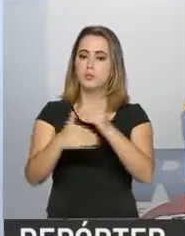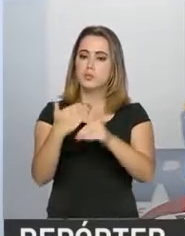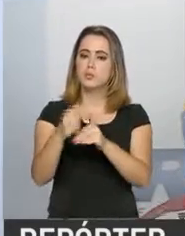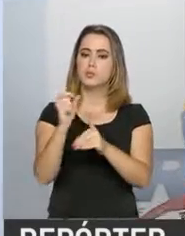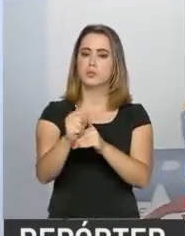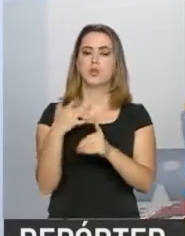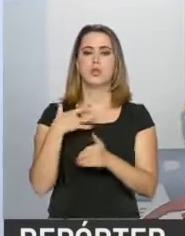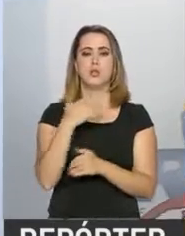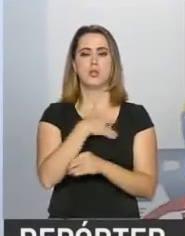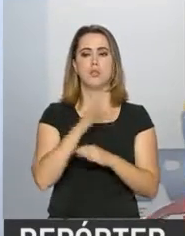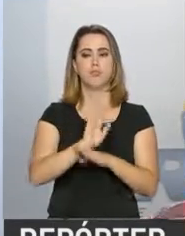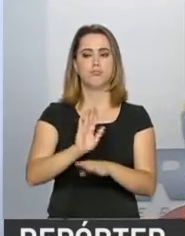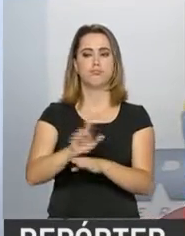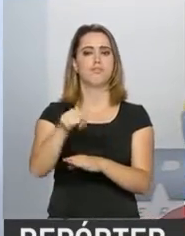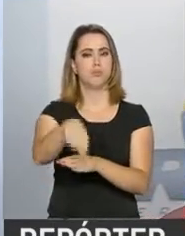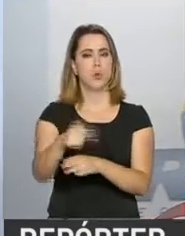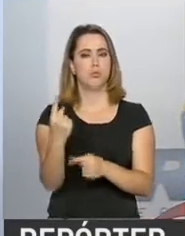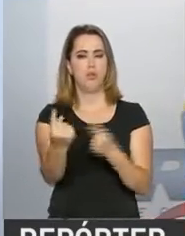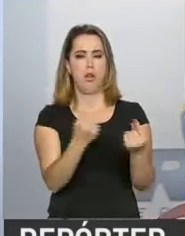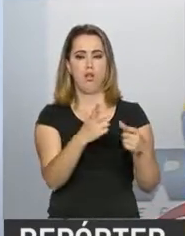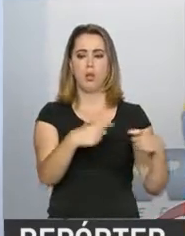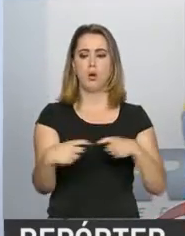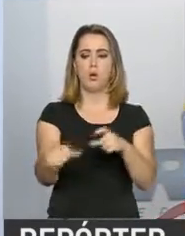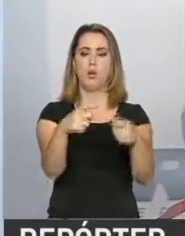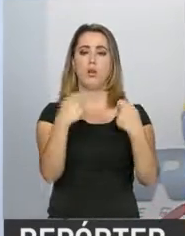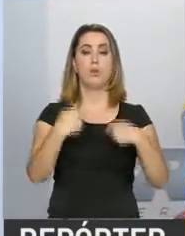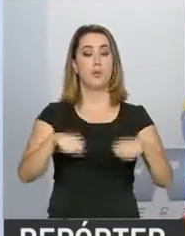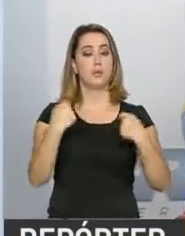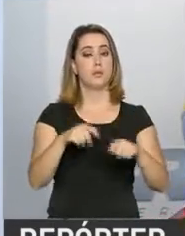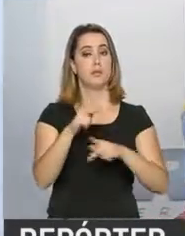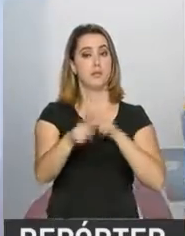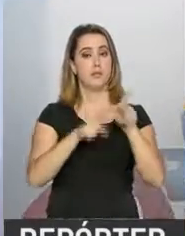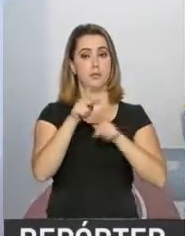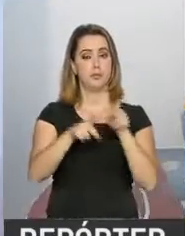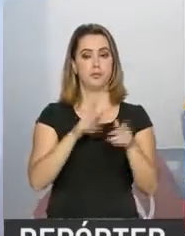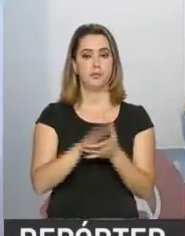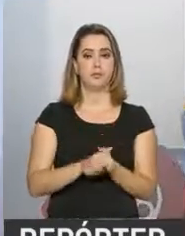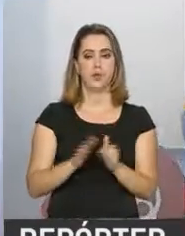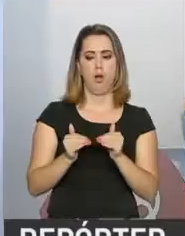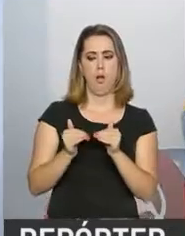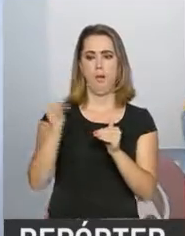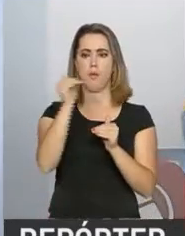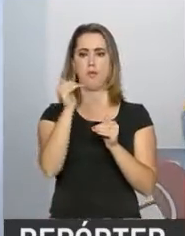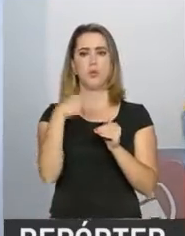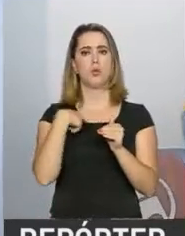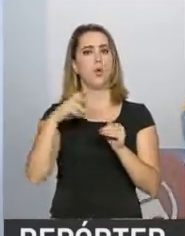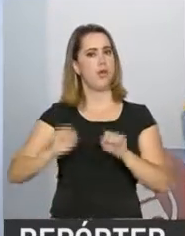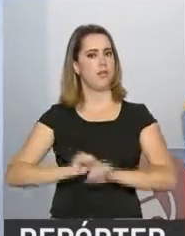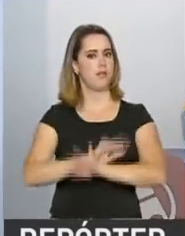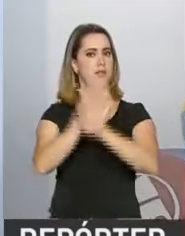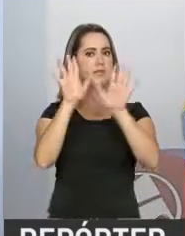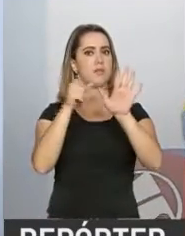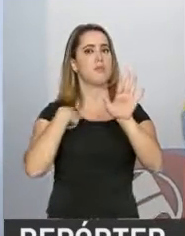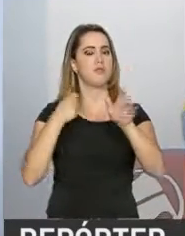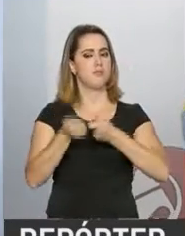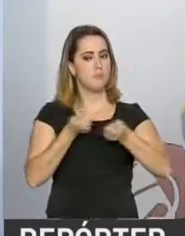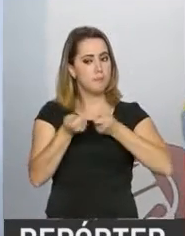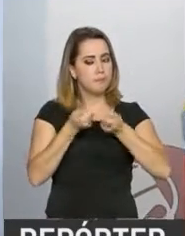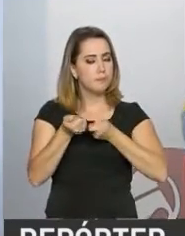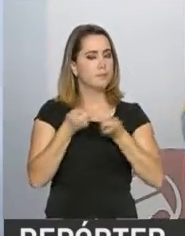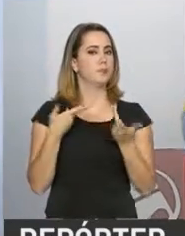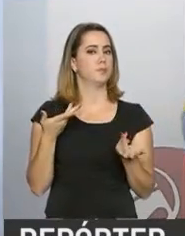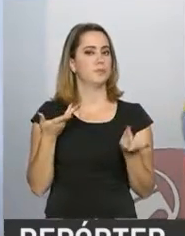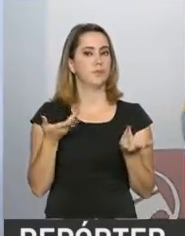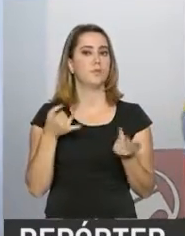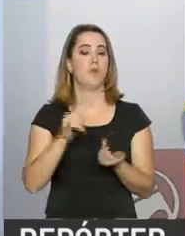atendendo em cada local do brasil a necessidade daquela população aumentou muito a transparência ea fiscalização quando